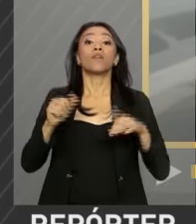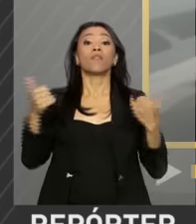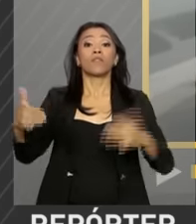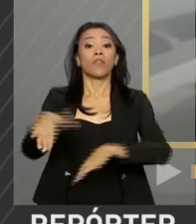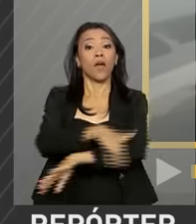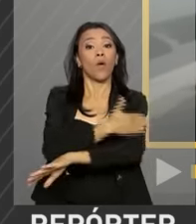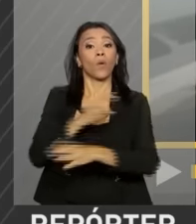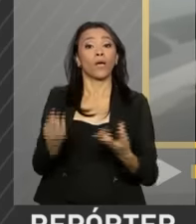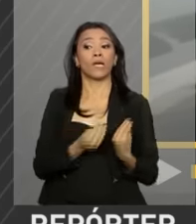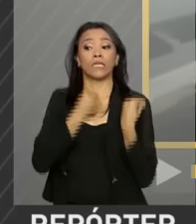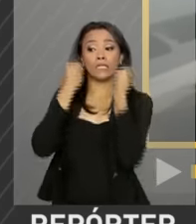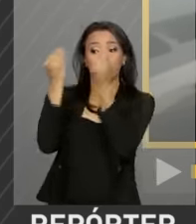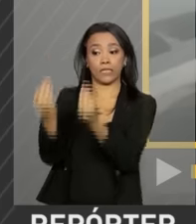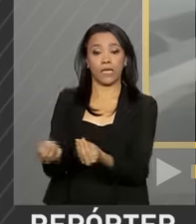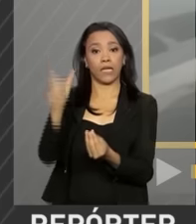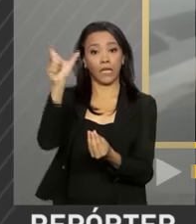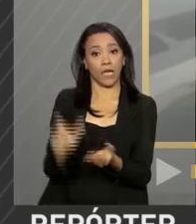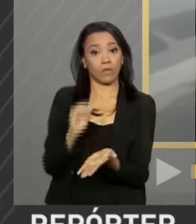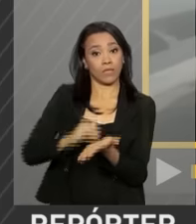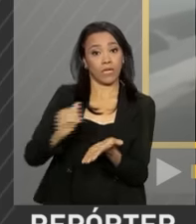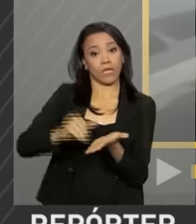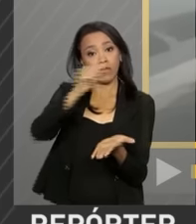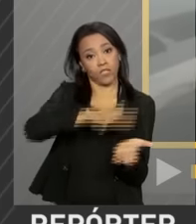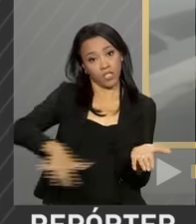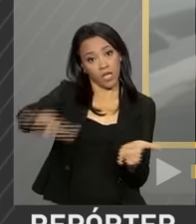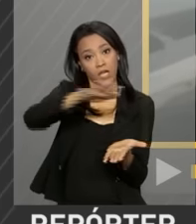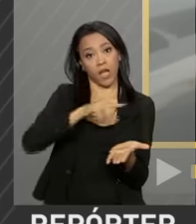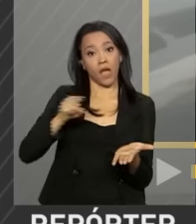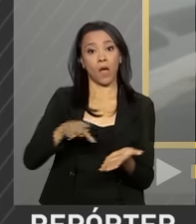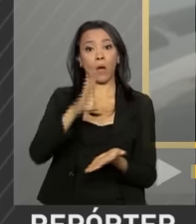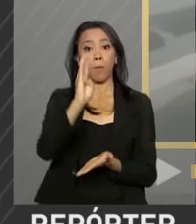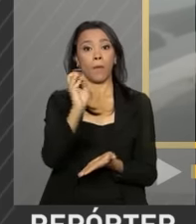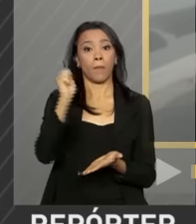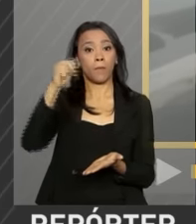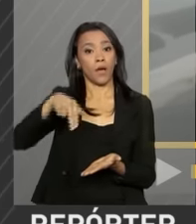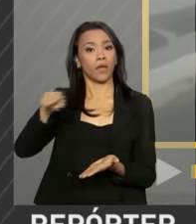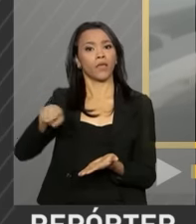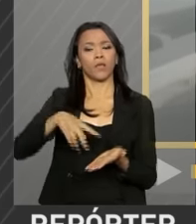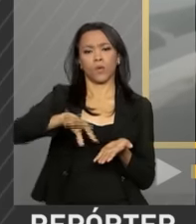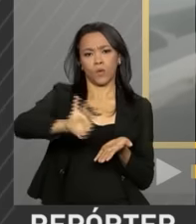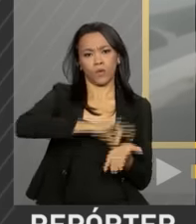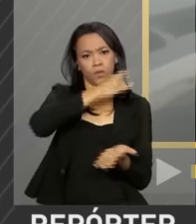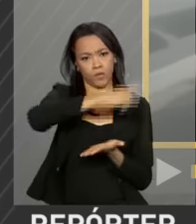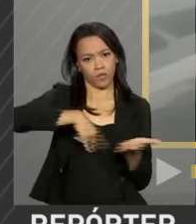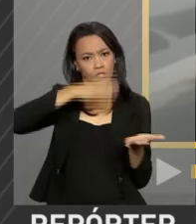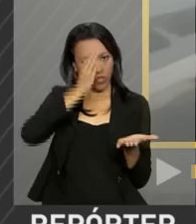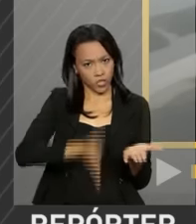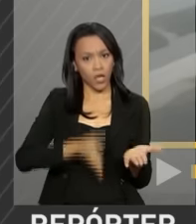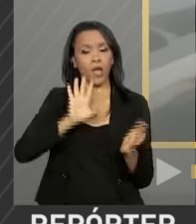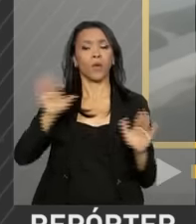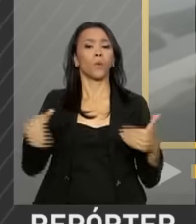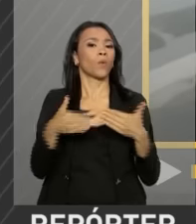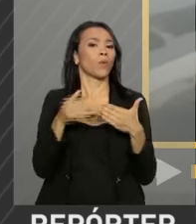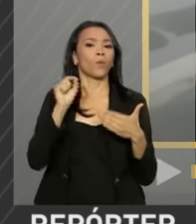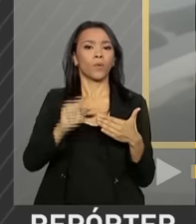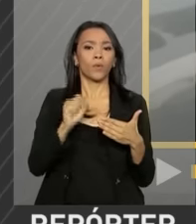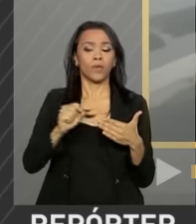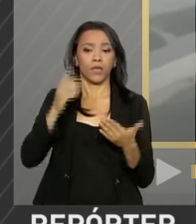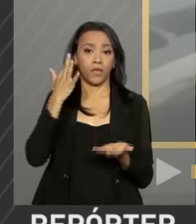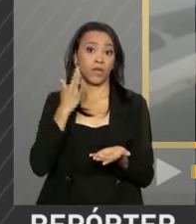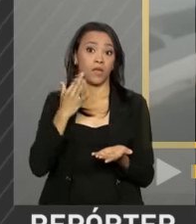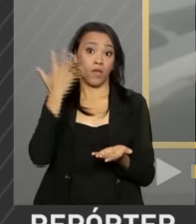ao secretário-geral das Nações Unidas, Ban Ki-moon, a ratificação feita pelo Brasil do Acordo de Paris sobre